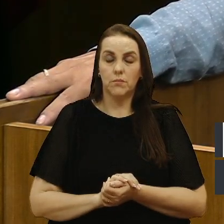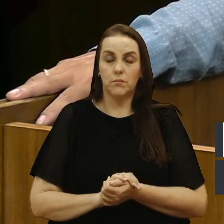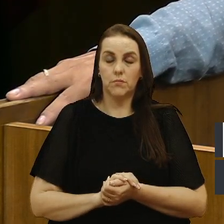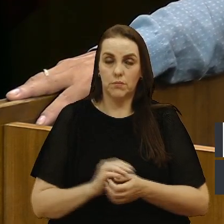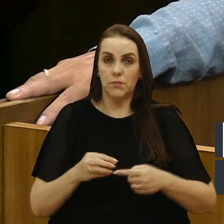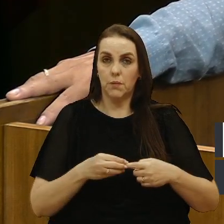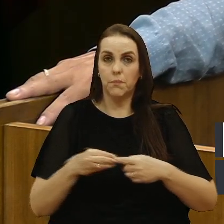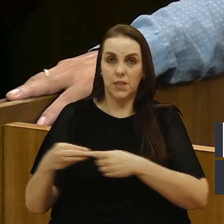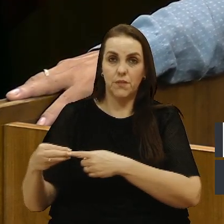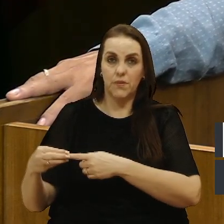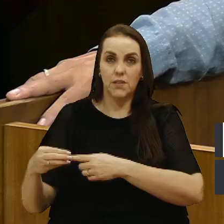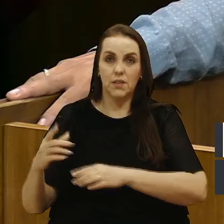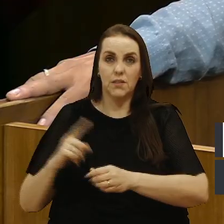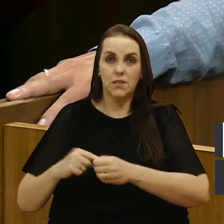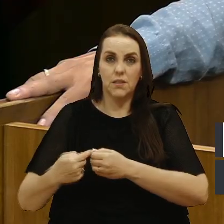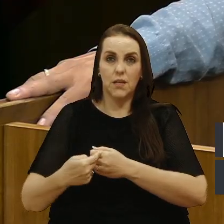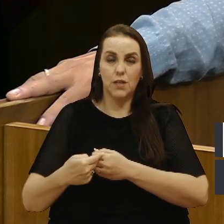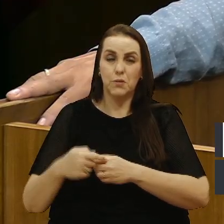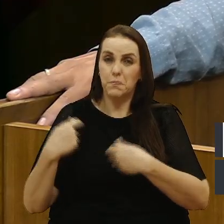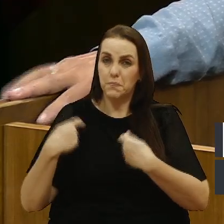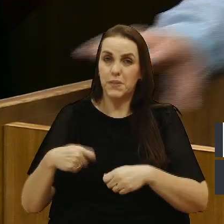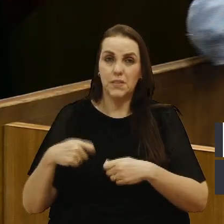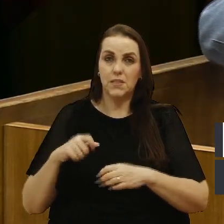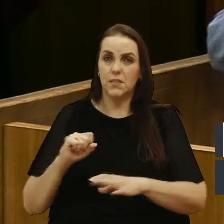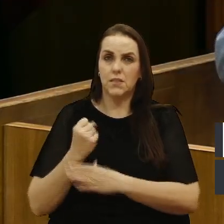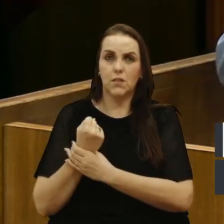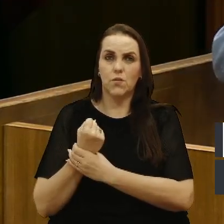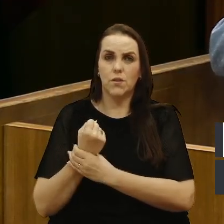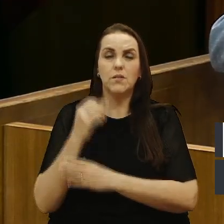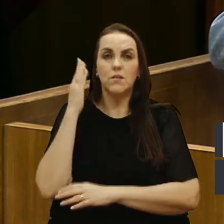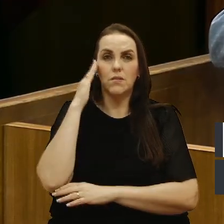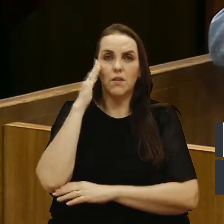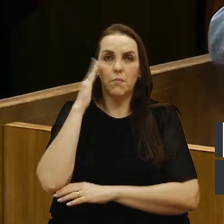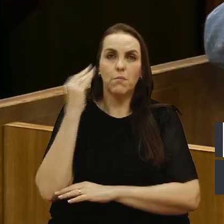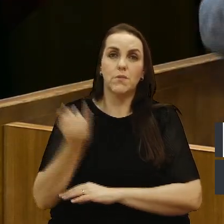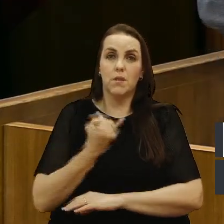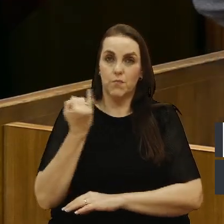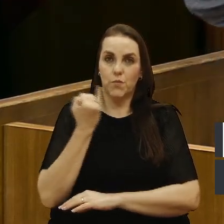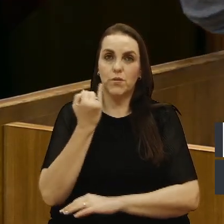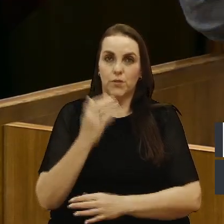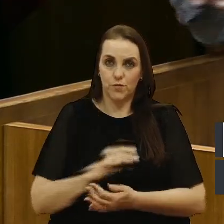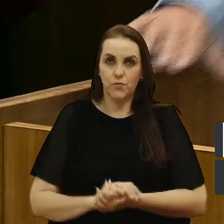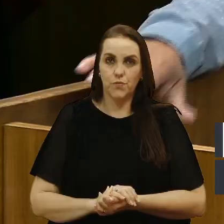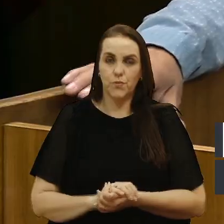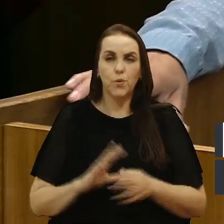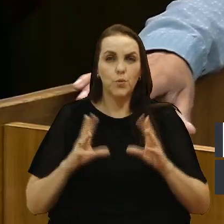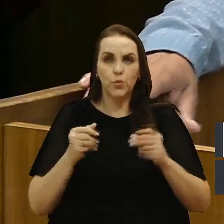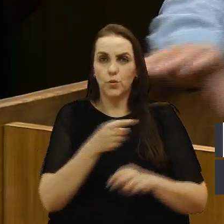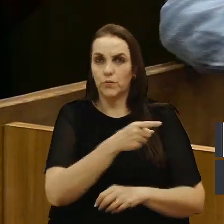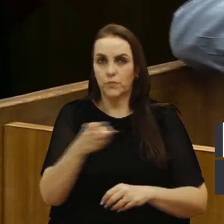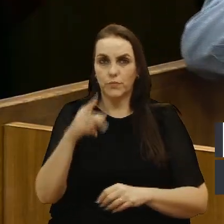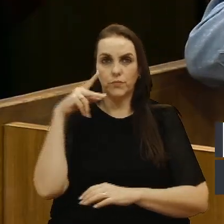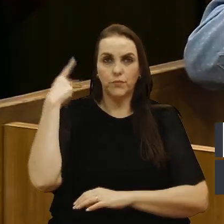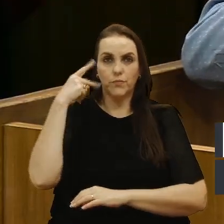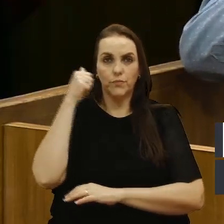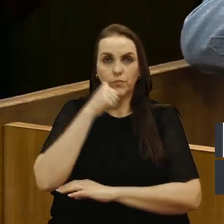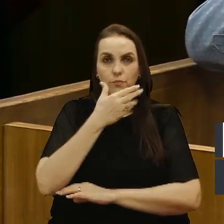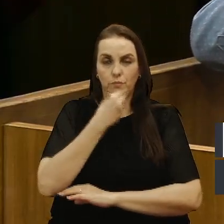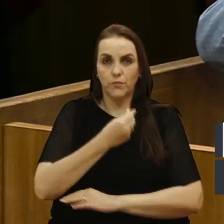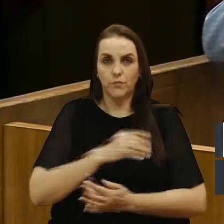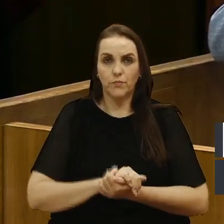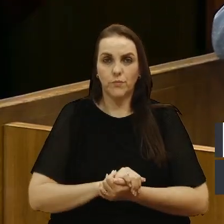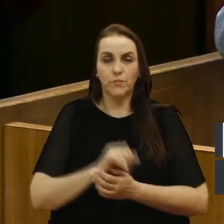periférico, um bairro que precisa muito de segurança e a gente sabe o quanto é importante. Quando todos os senhores vereadores, vereadoras,